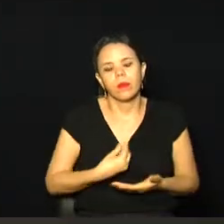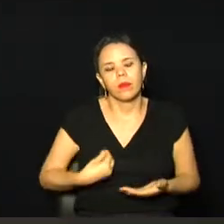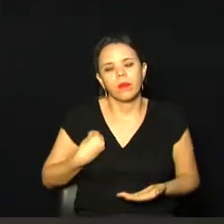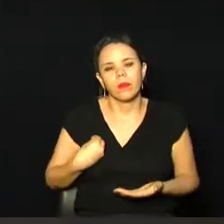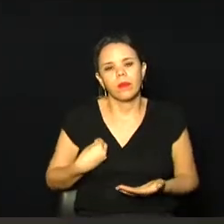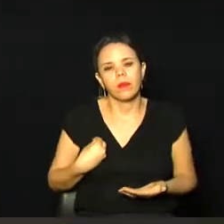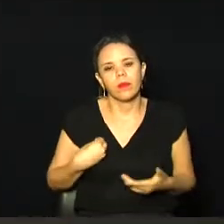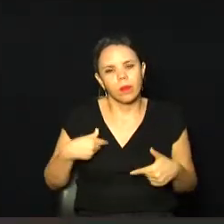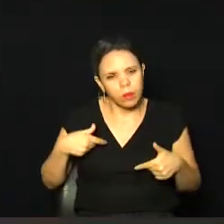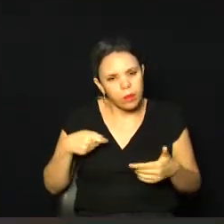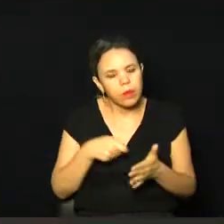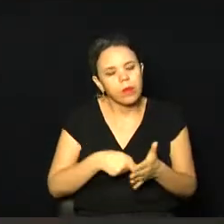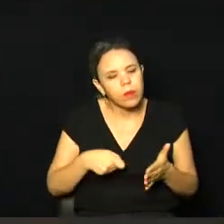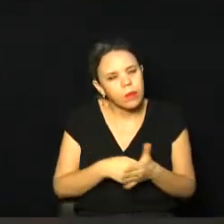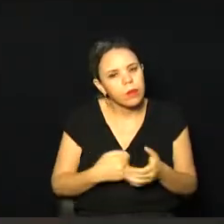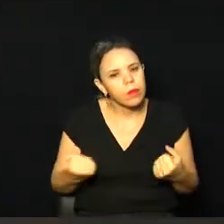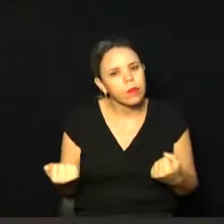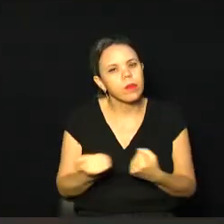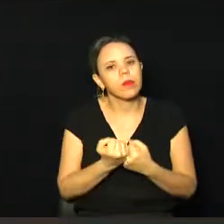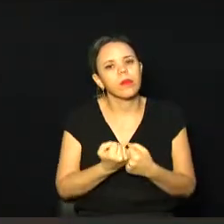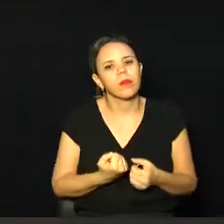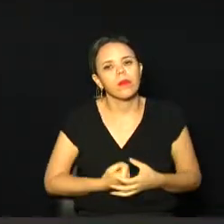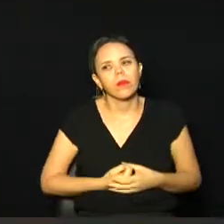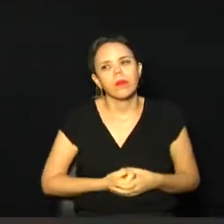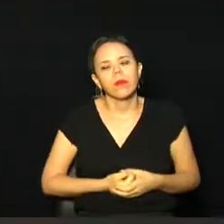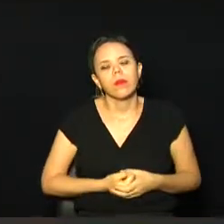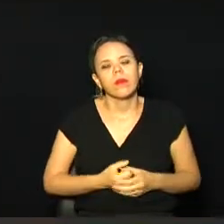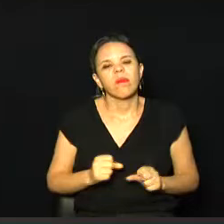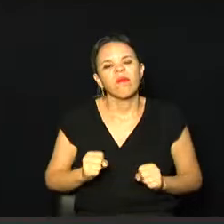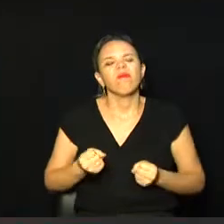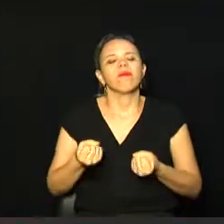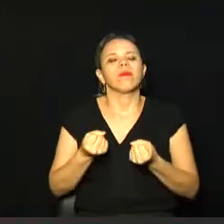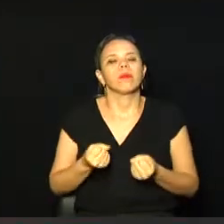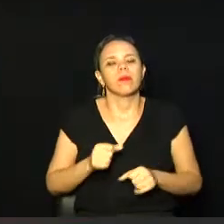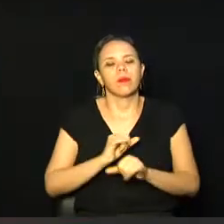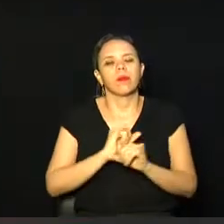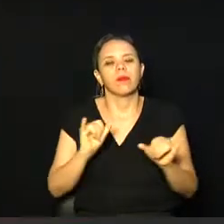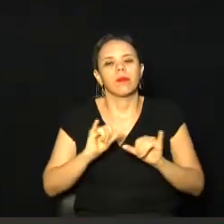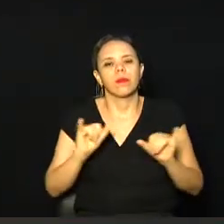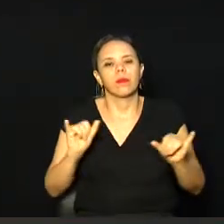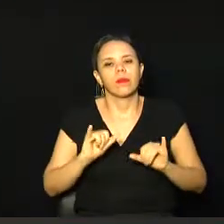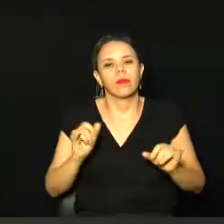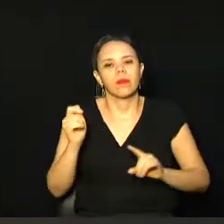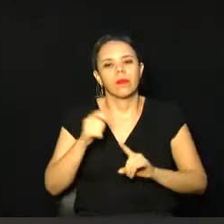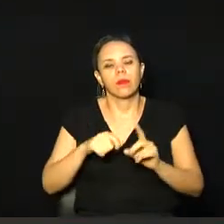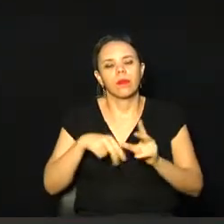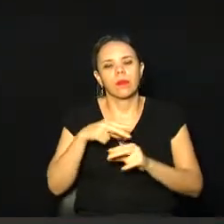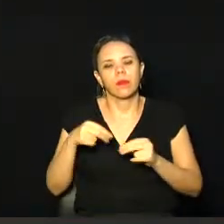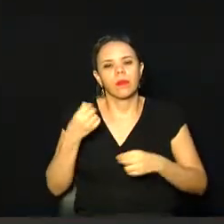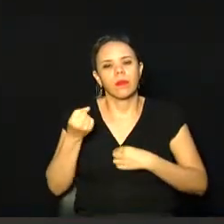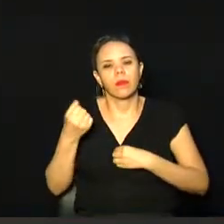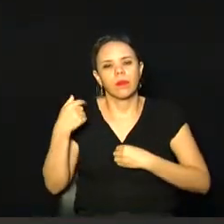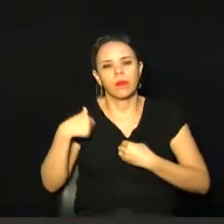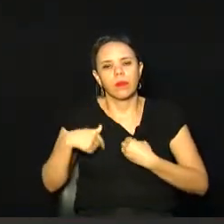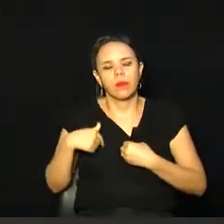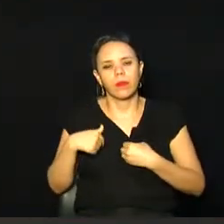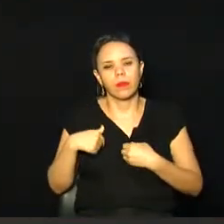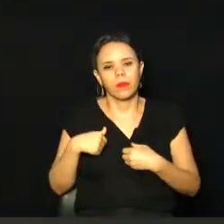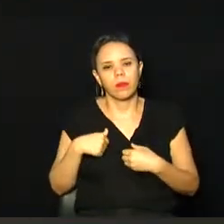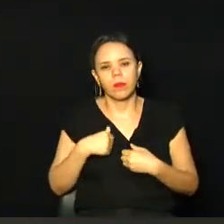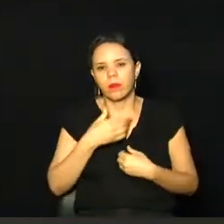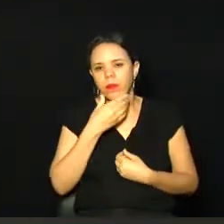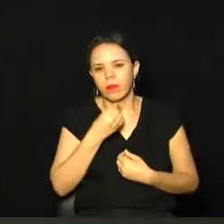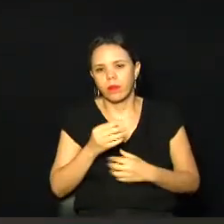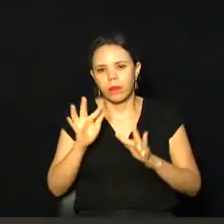nos engajar, apoiar e fortalecer essa campanha, o mês do laço branco, Homens